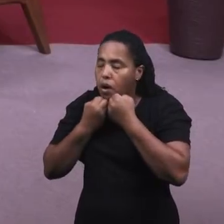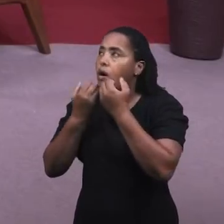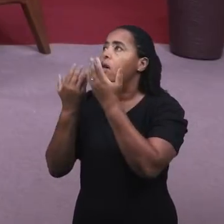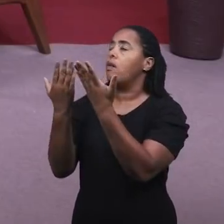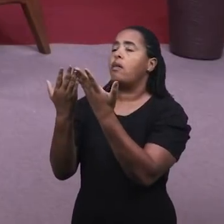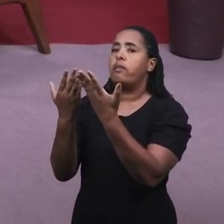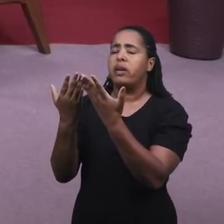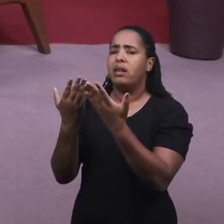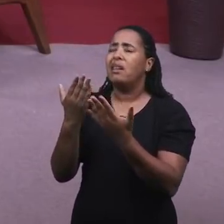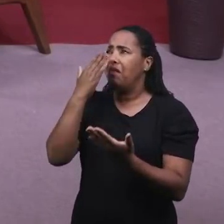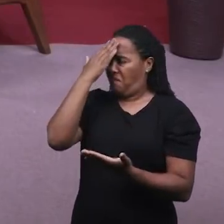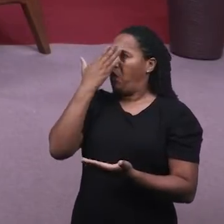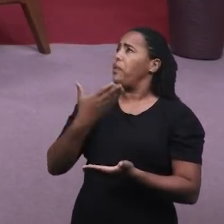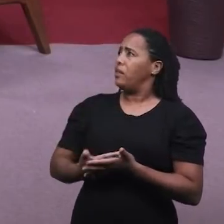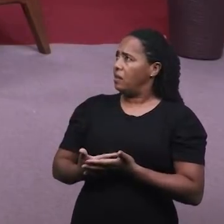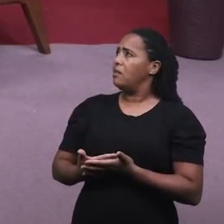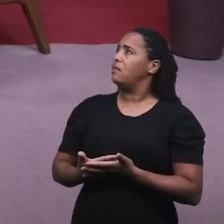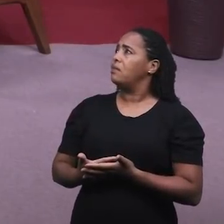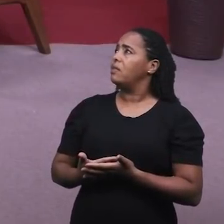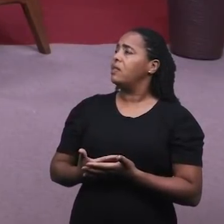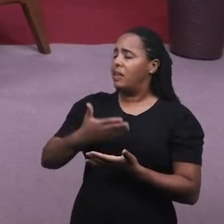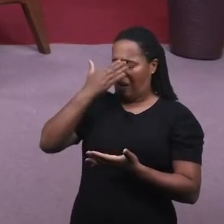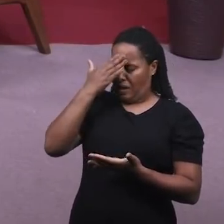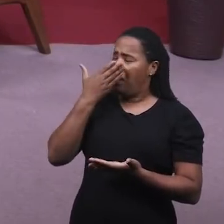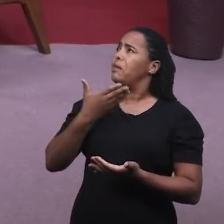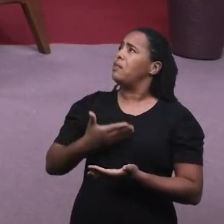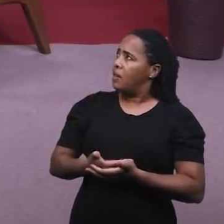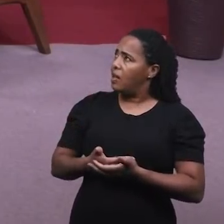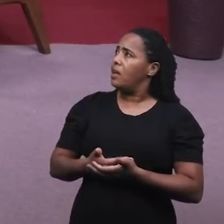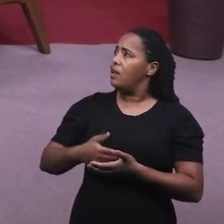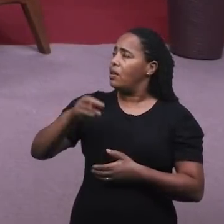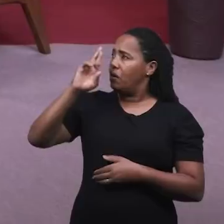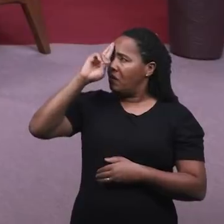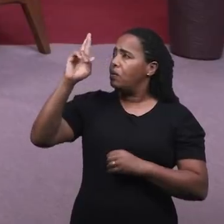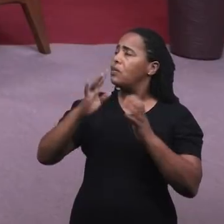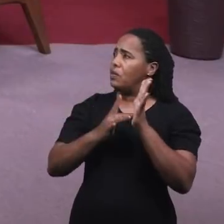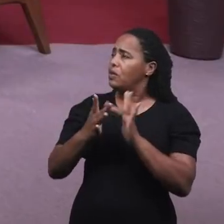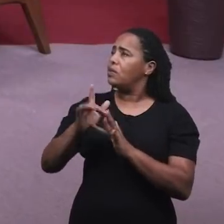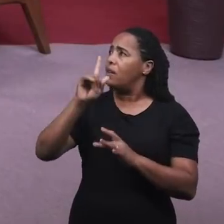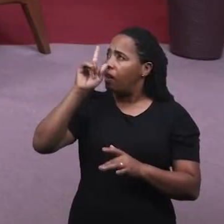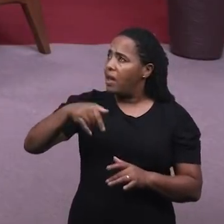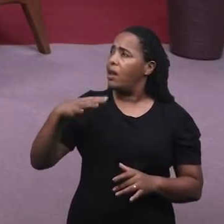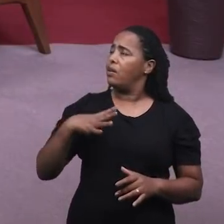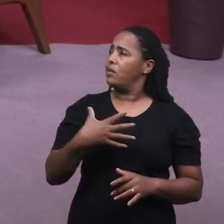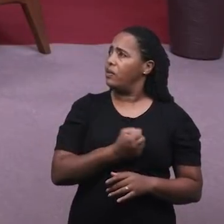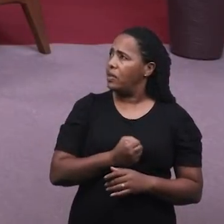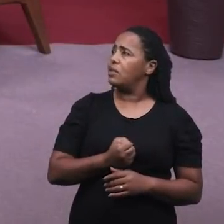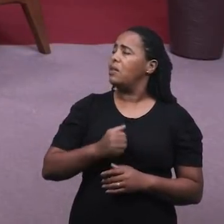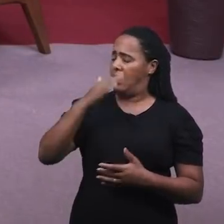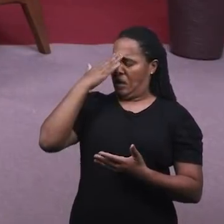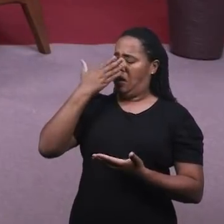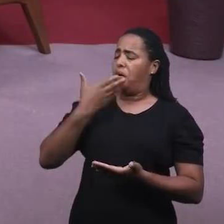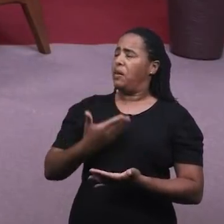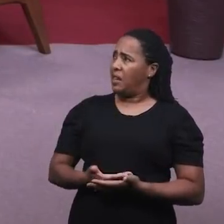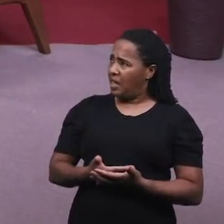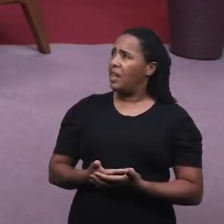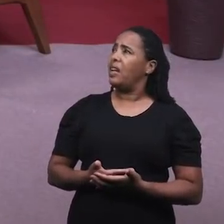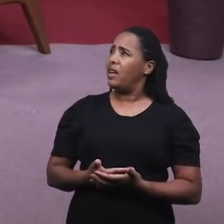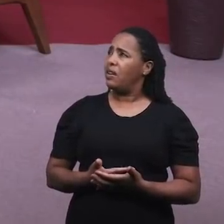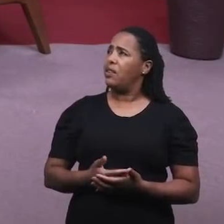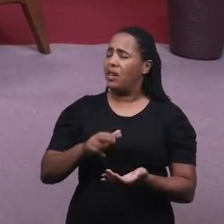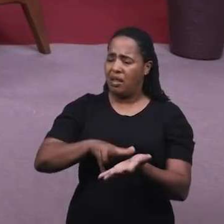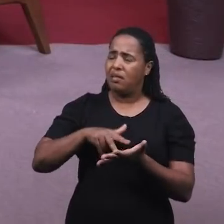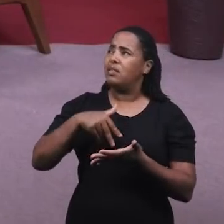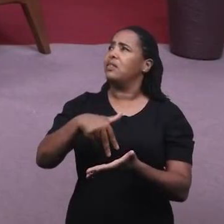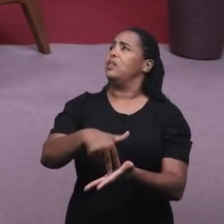eu creio, Senhor. Eu creio, Deus, que Jesus é o Salvador. Amém. Eu creio que Ele ressuscitou Eu dos aceito mortos. Jesus.